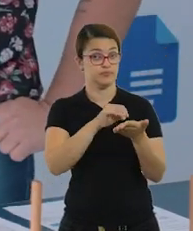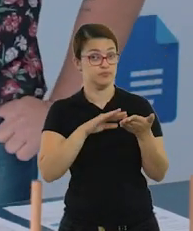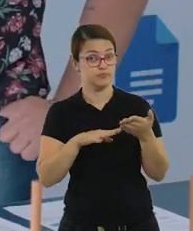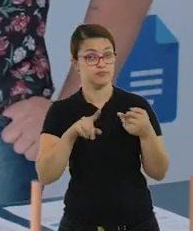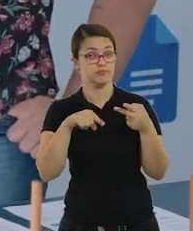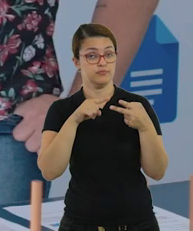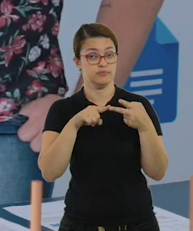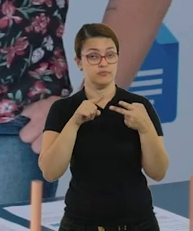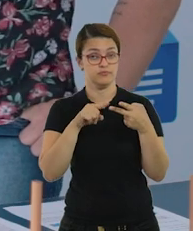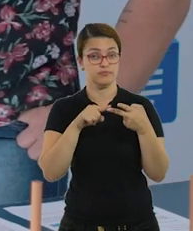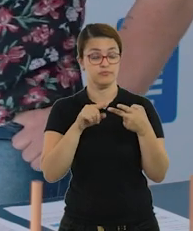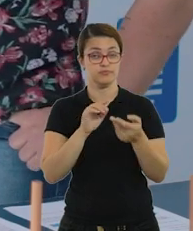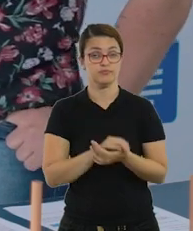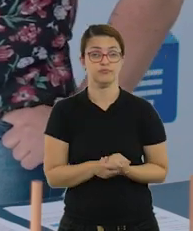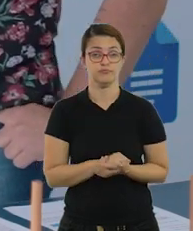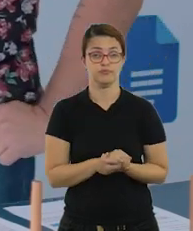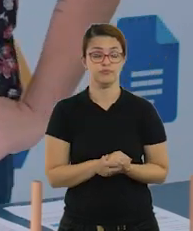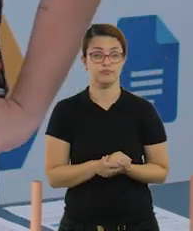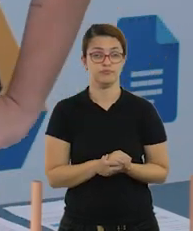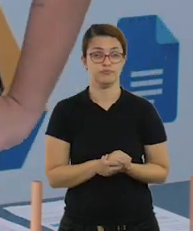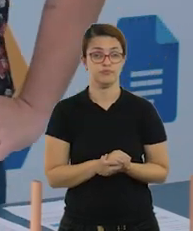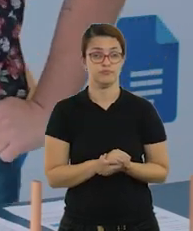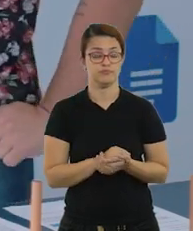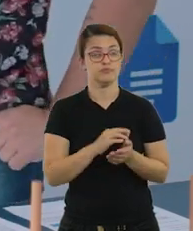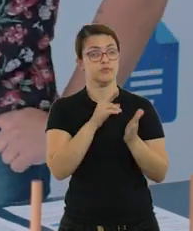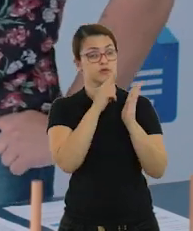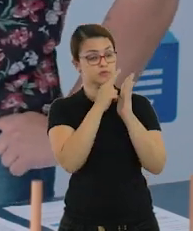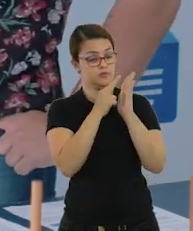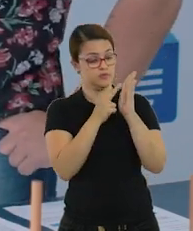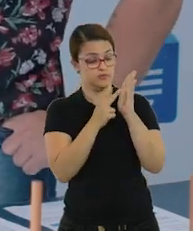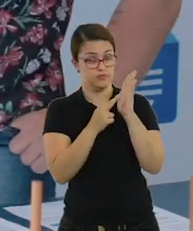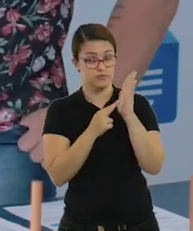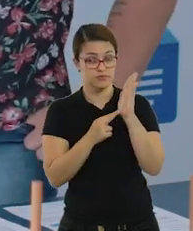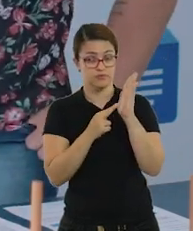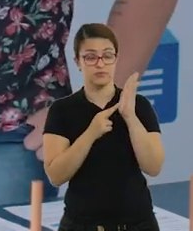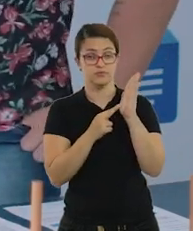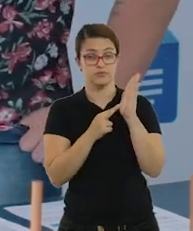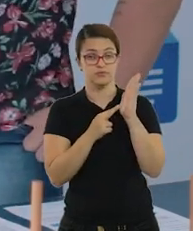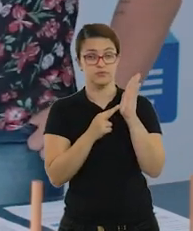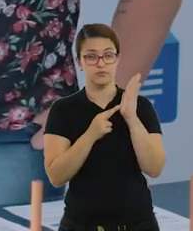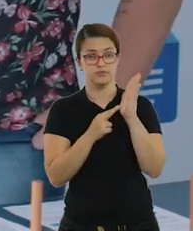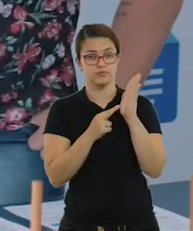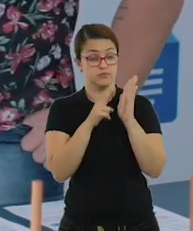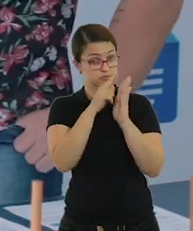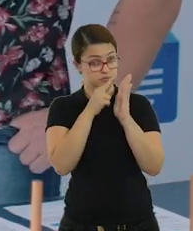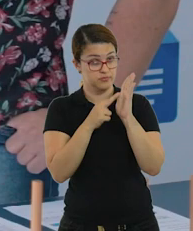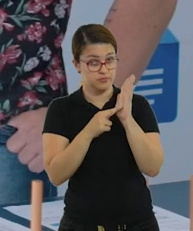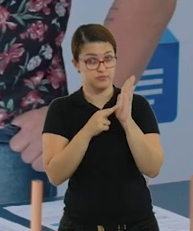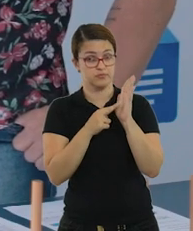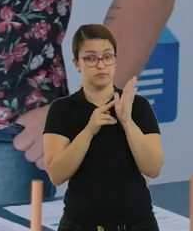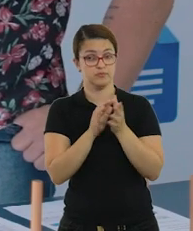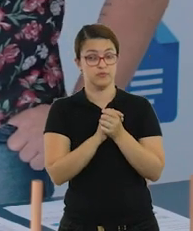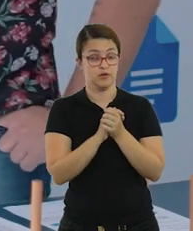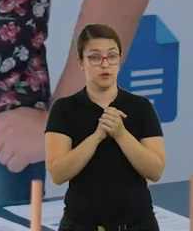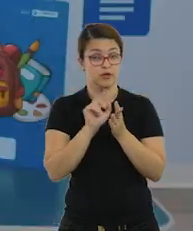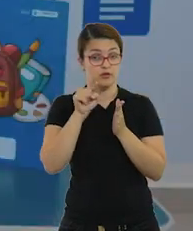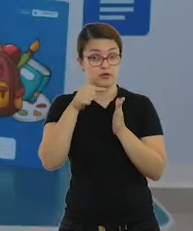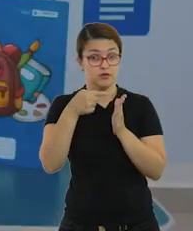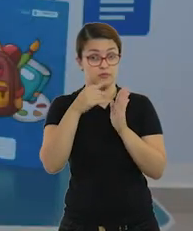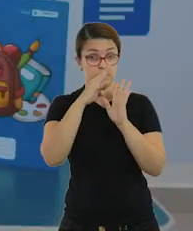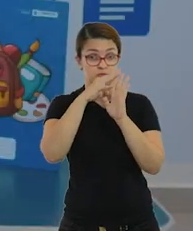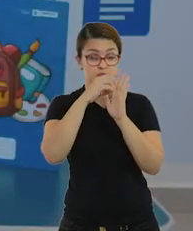A atividade 2 vai pedir para vocês responderem os itens abaixo. Tem uma série de itens que vocês vão responder